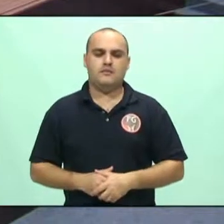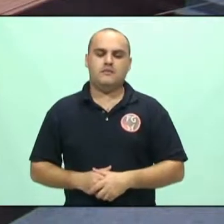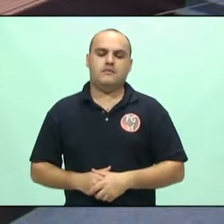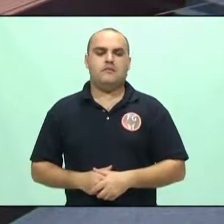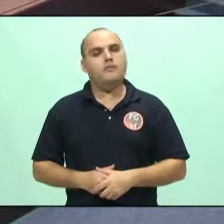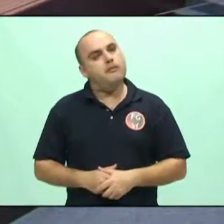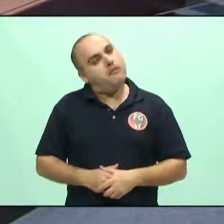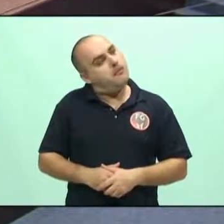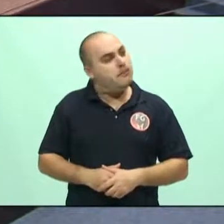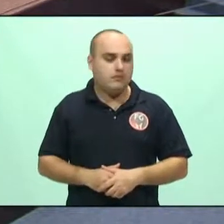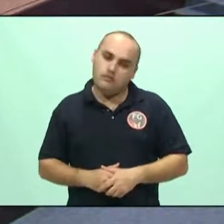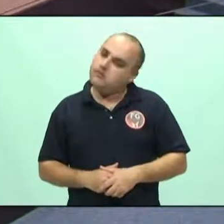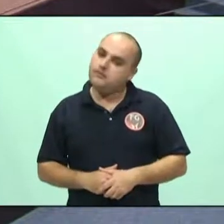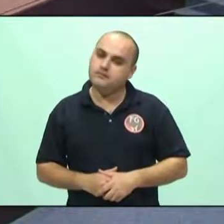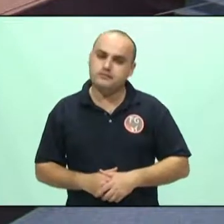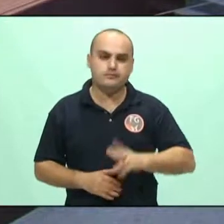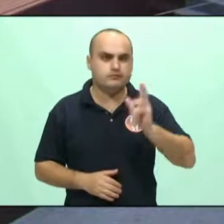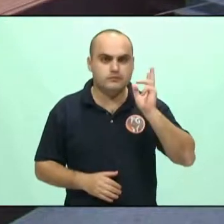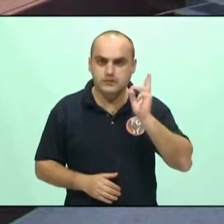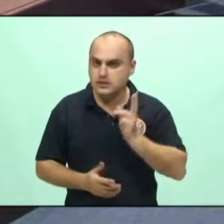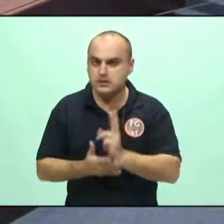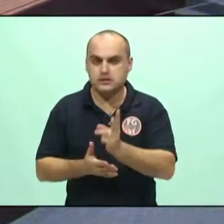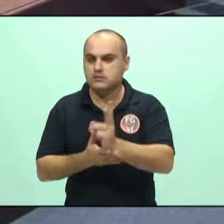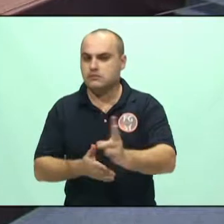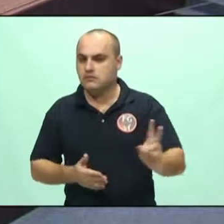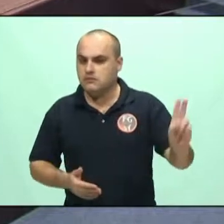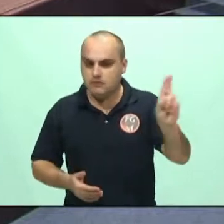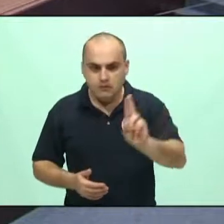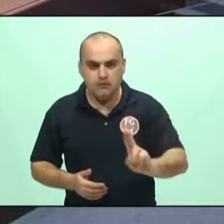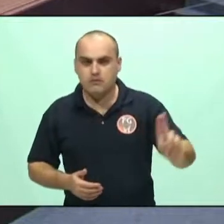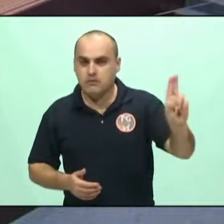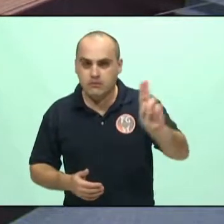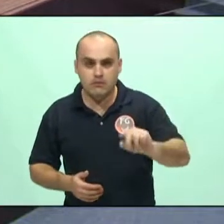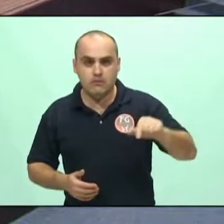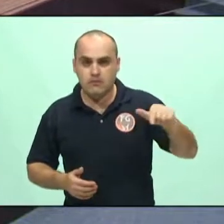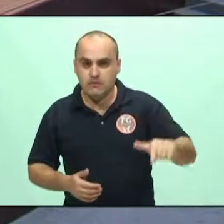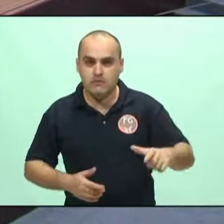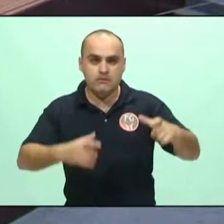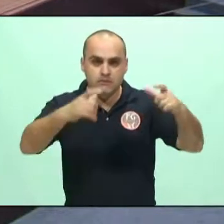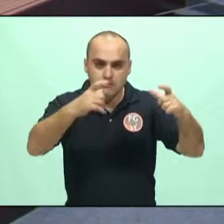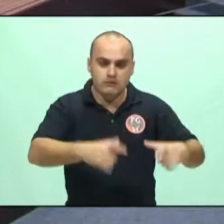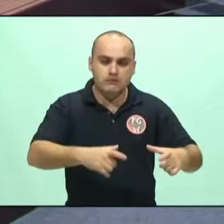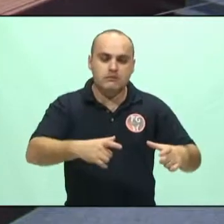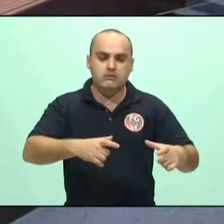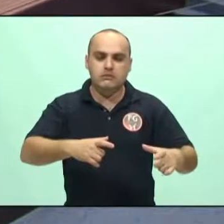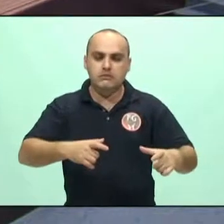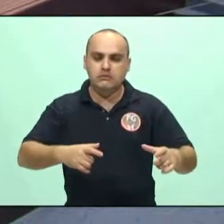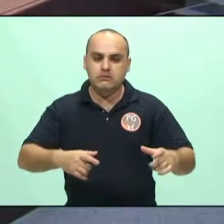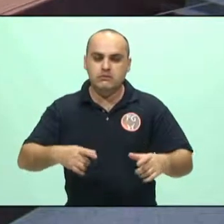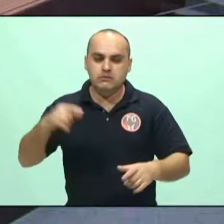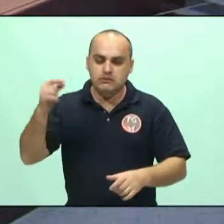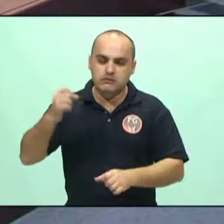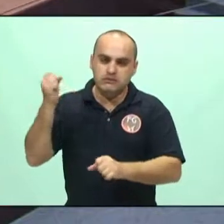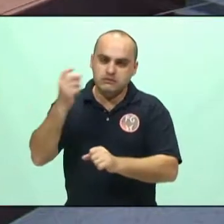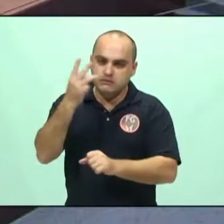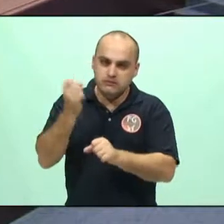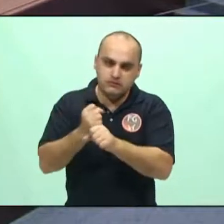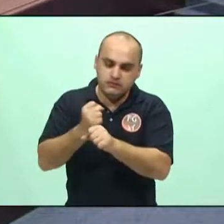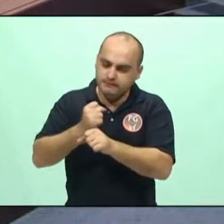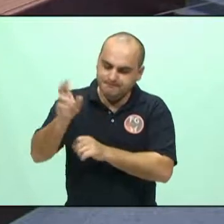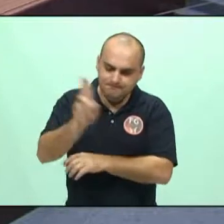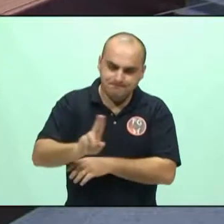nunca foi tão usada esse esse espaço aqui como tem sido usado Nesses últimos três